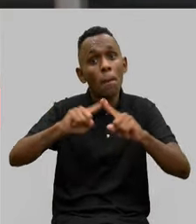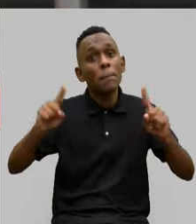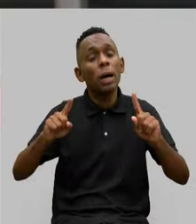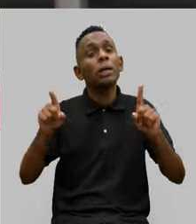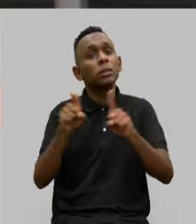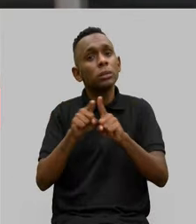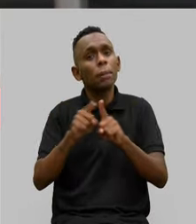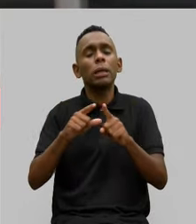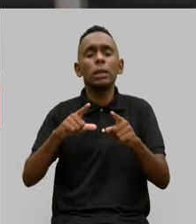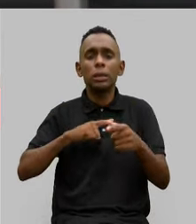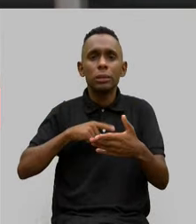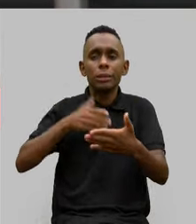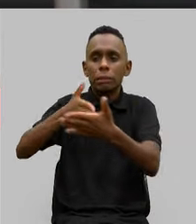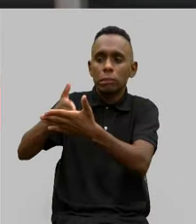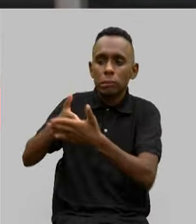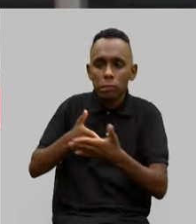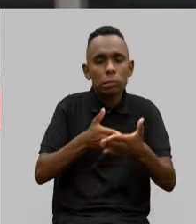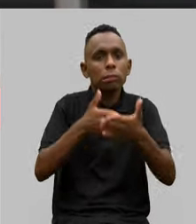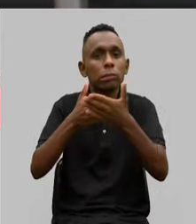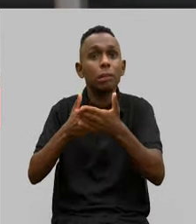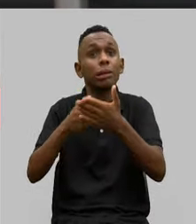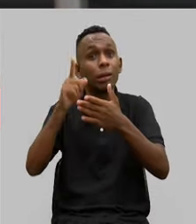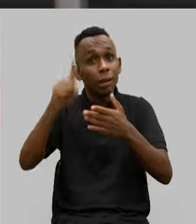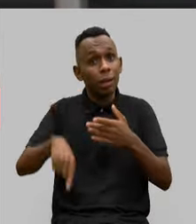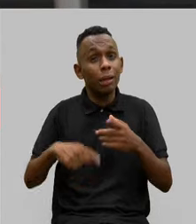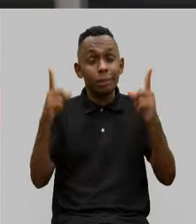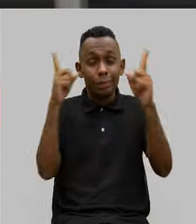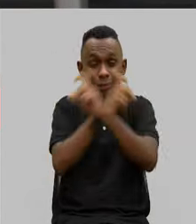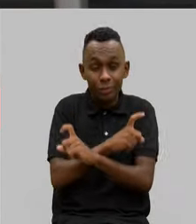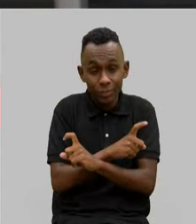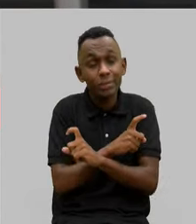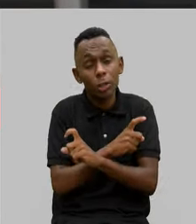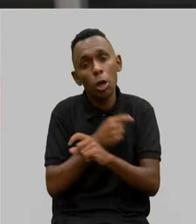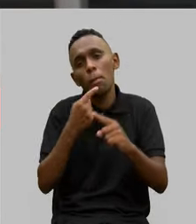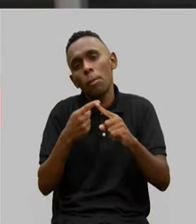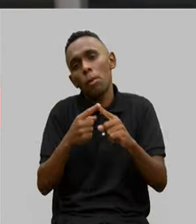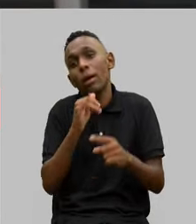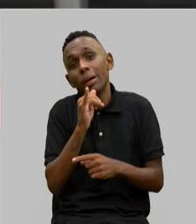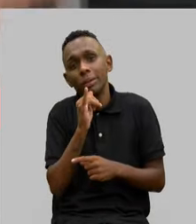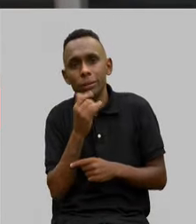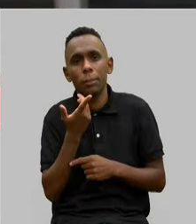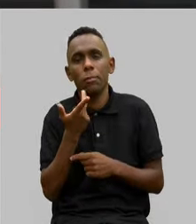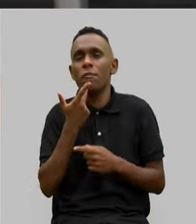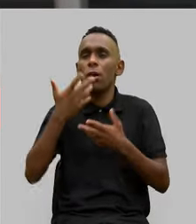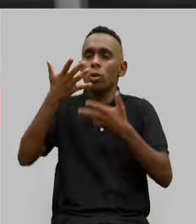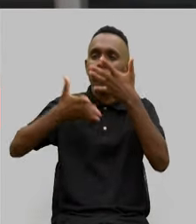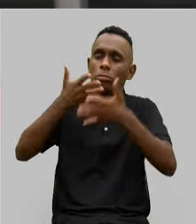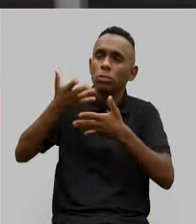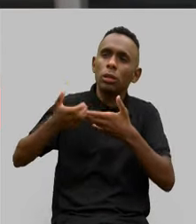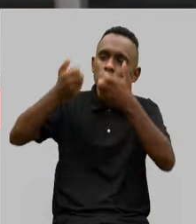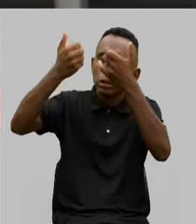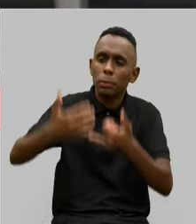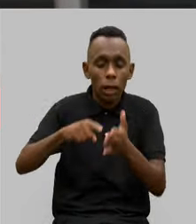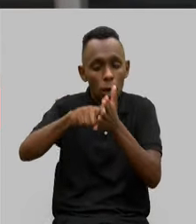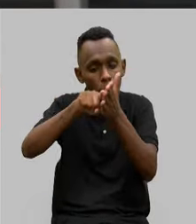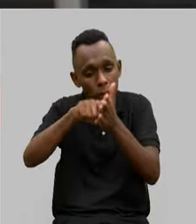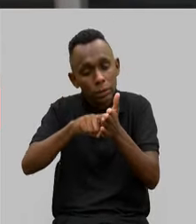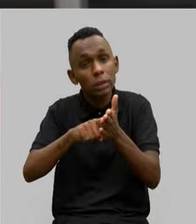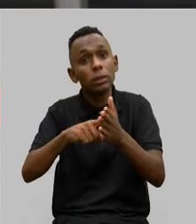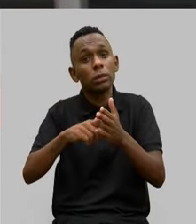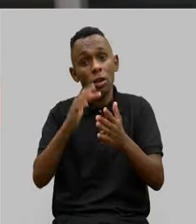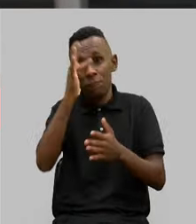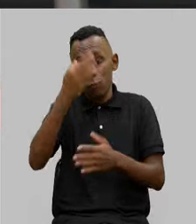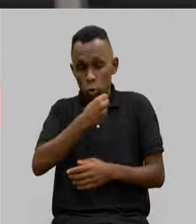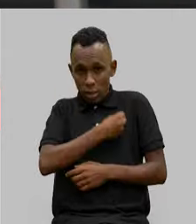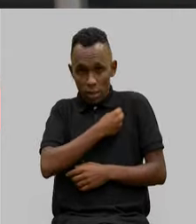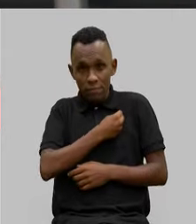tem percalços no caminho que são assim extremamente complicados por exemplo a gente falou hoje de pesquisa aqui também a flor da